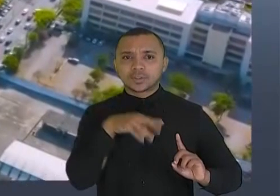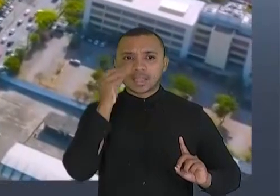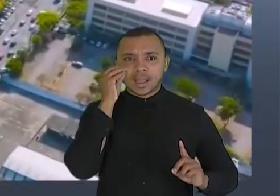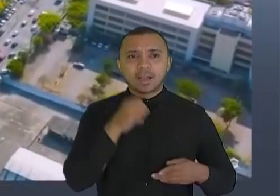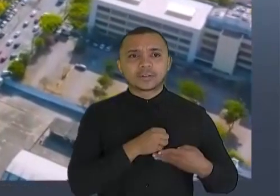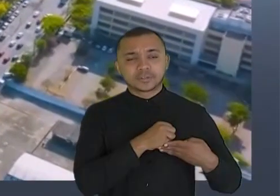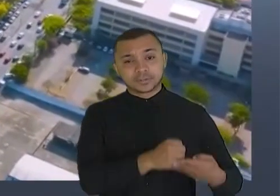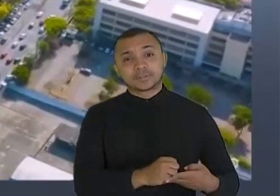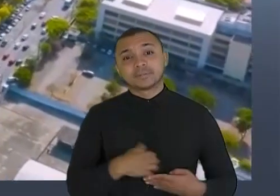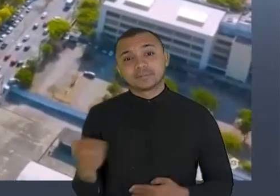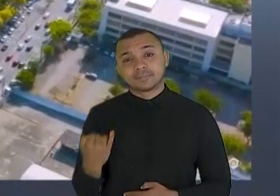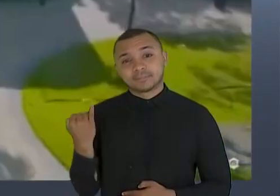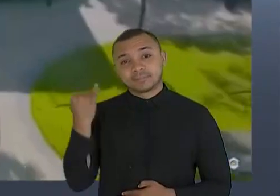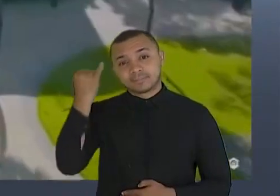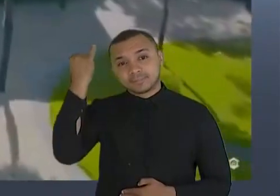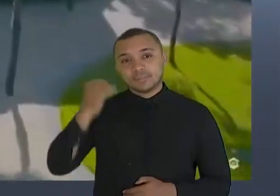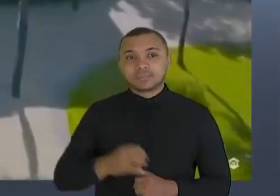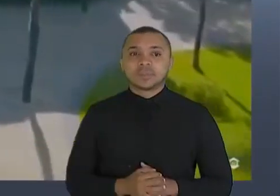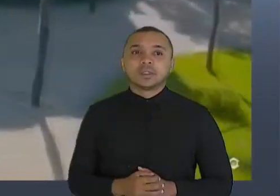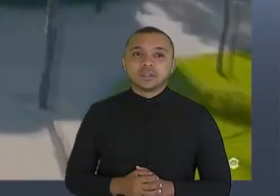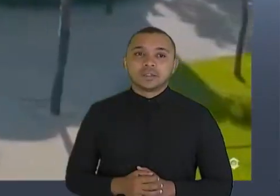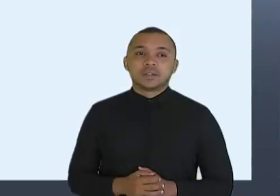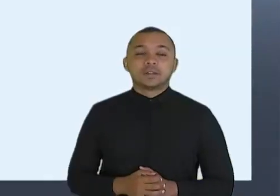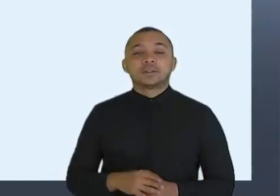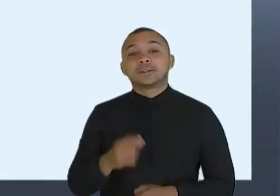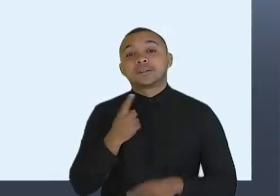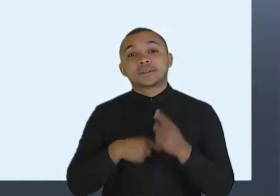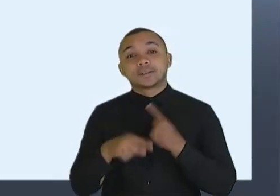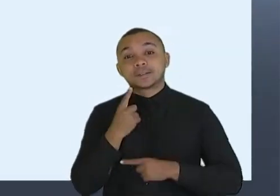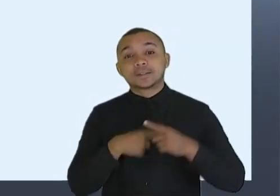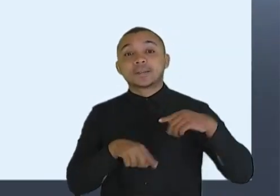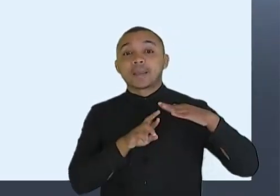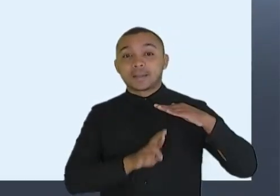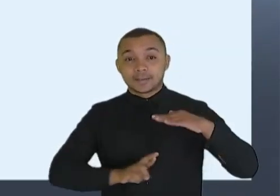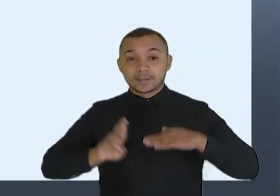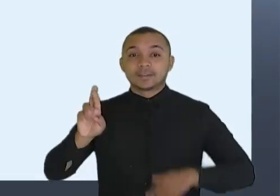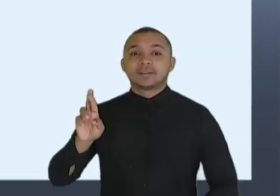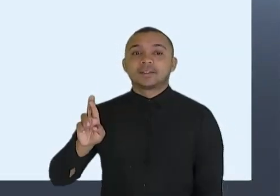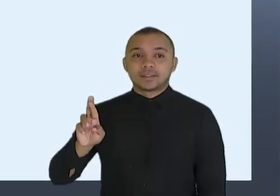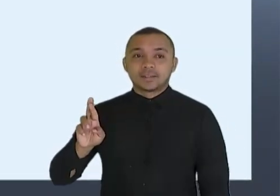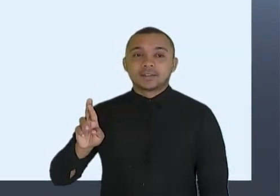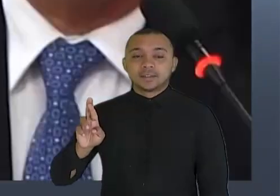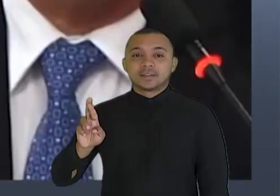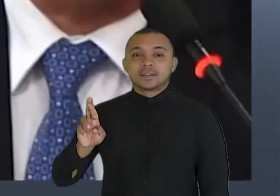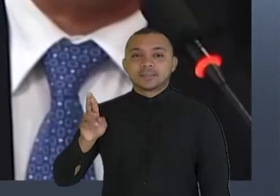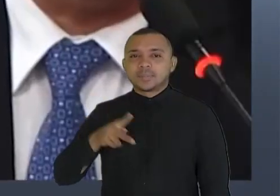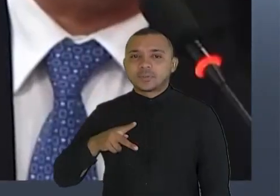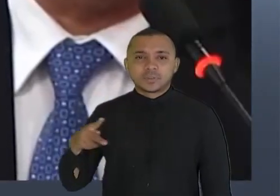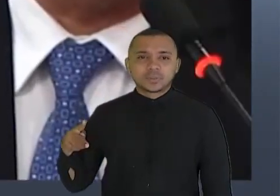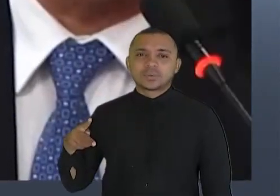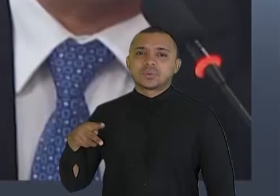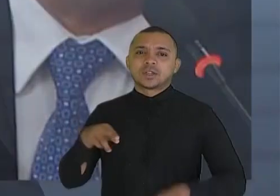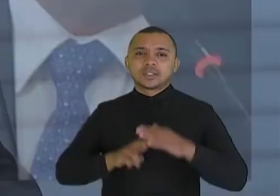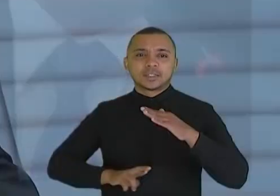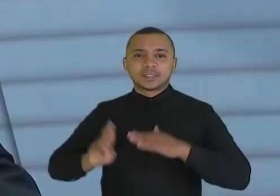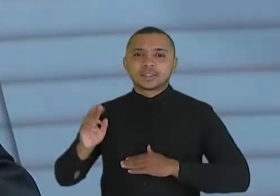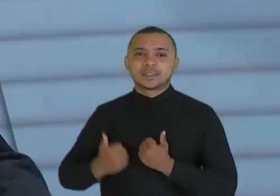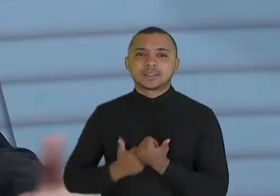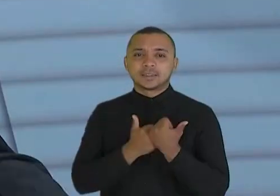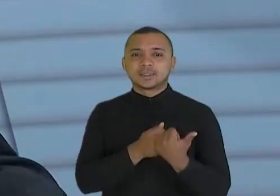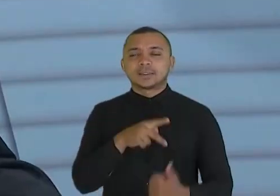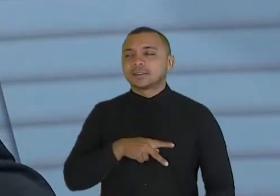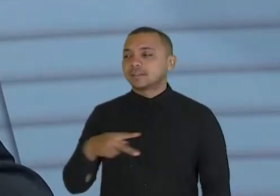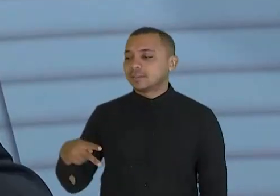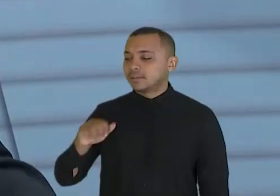muito importante. Não, isso aí já é um desejo institucional, porque nosso reitor, o professor Randall, né, a nossa vice-reitora de extensão, a professora Adriana, a